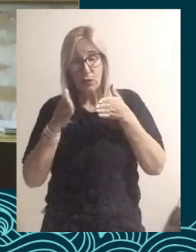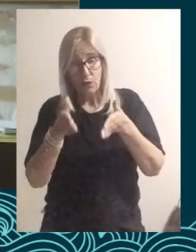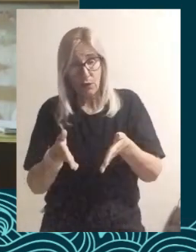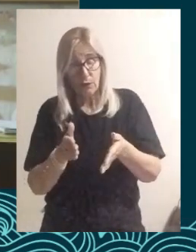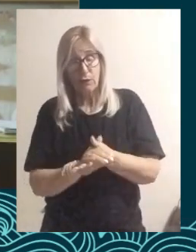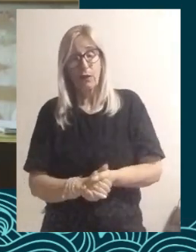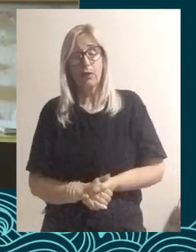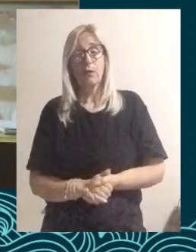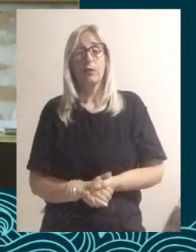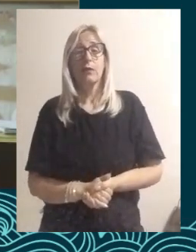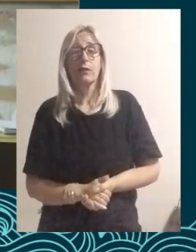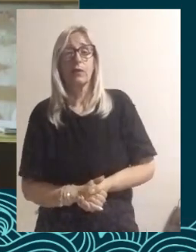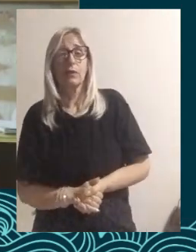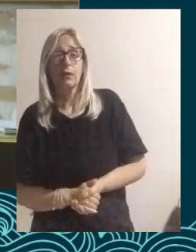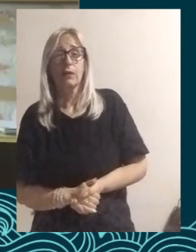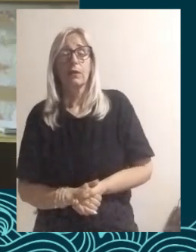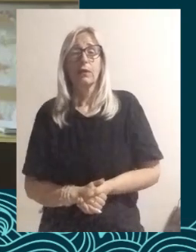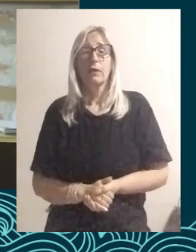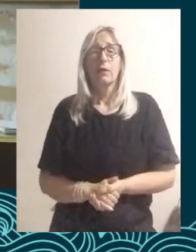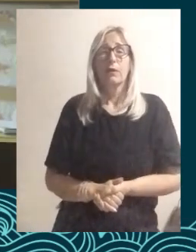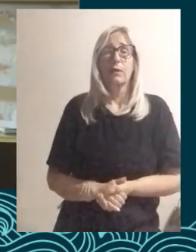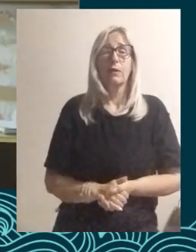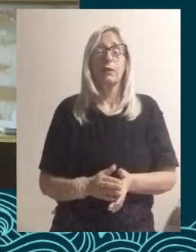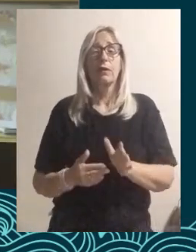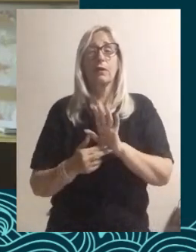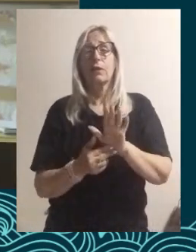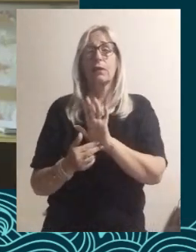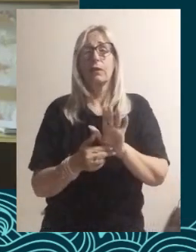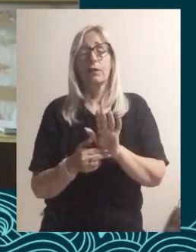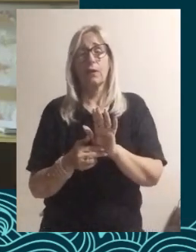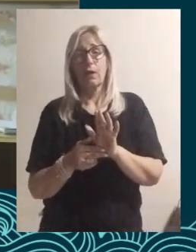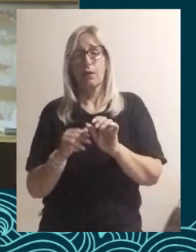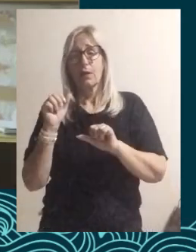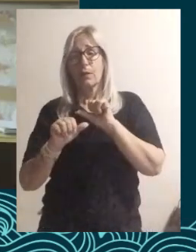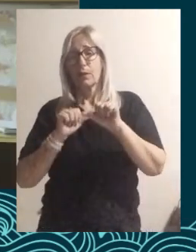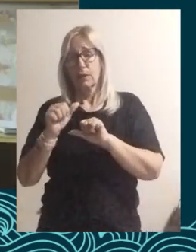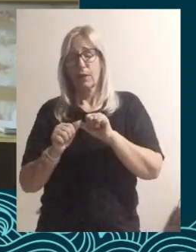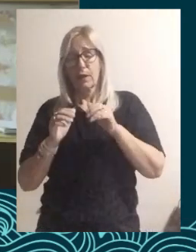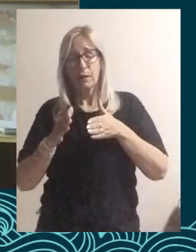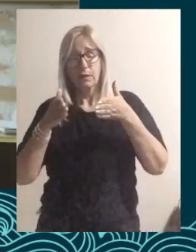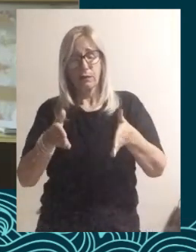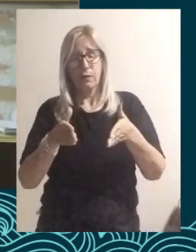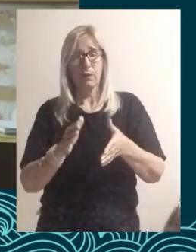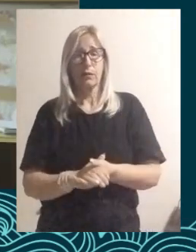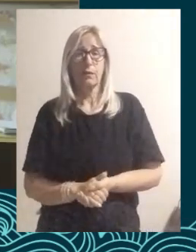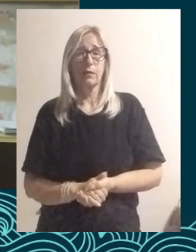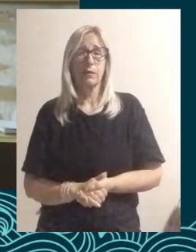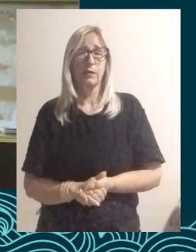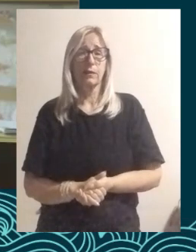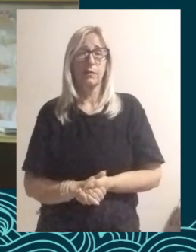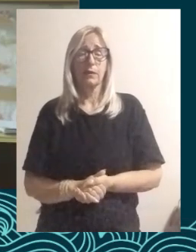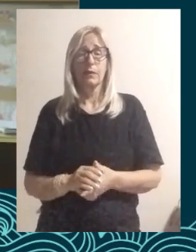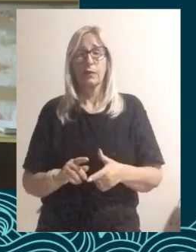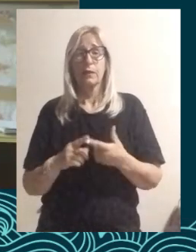para a gente hoje, né? Nessa sua fala, como é que a gente pode mudar esse foco,